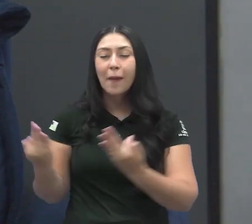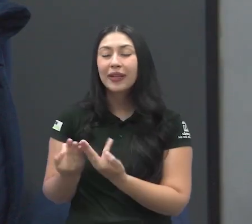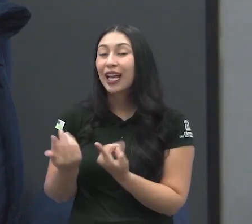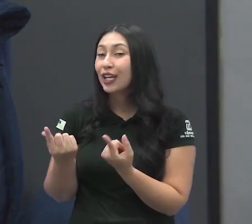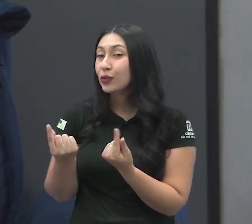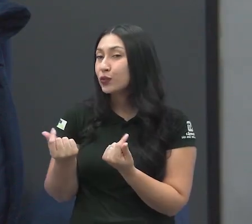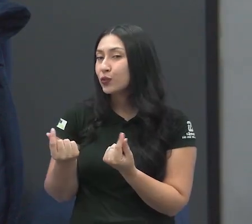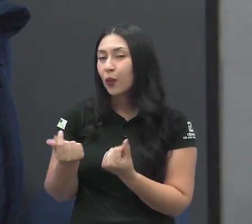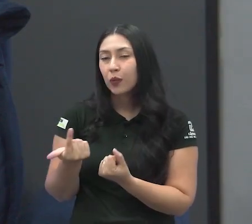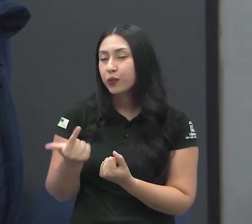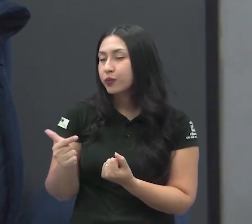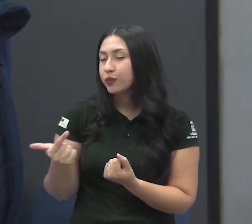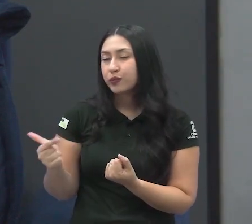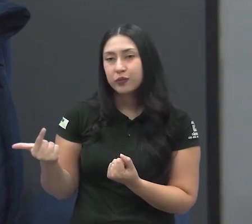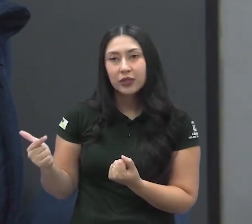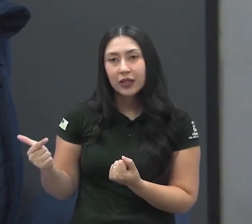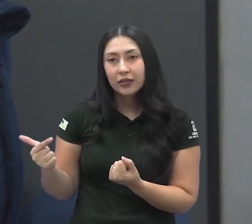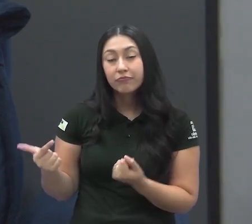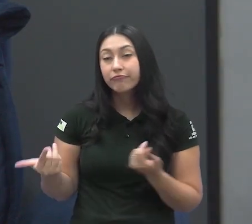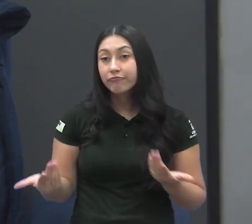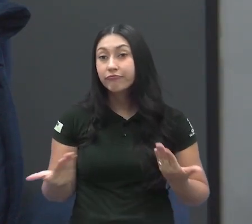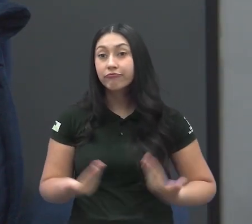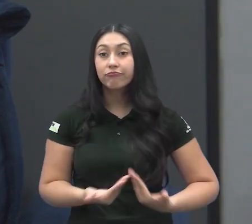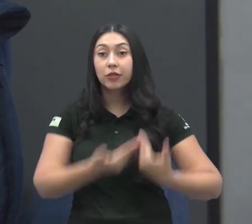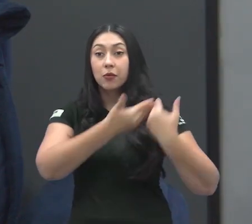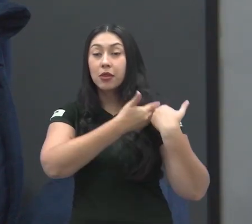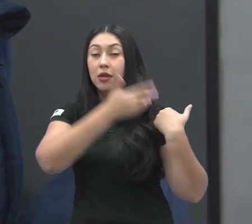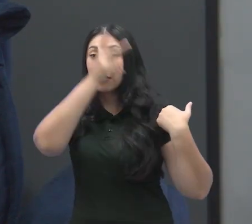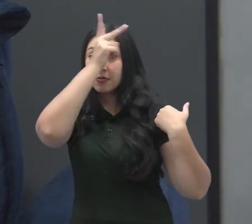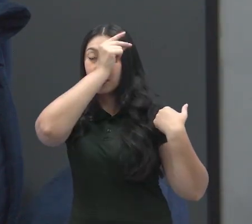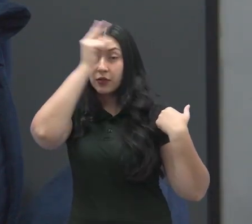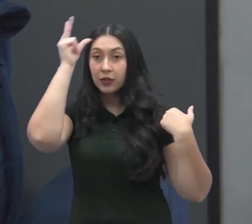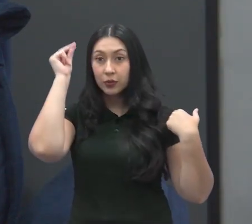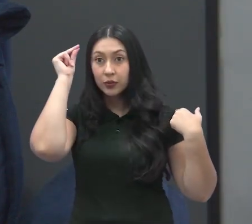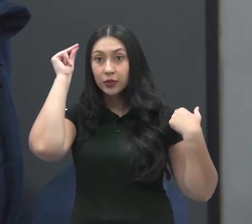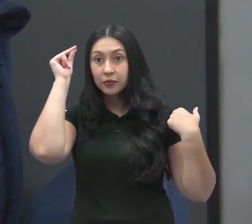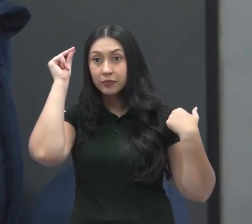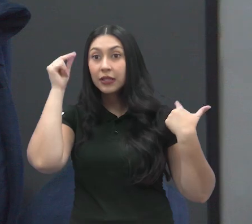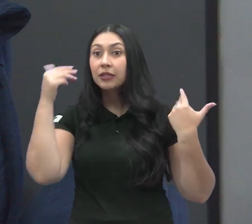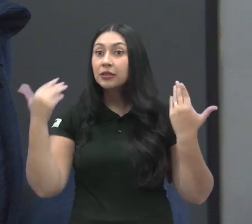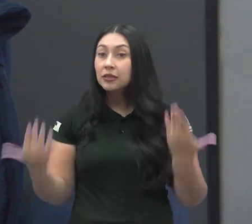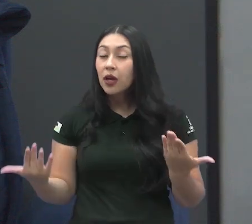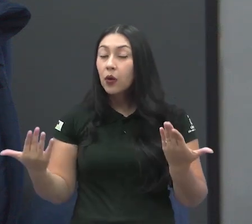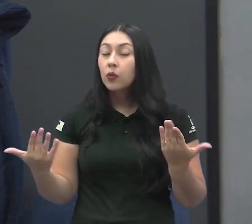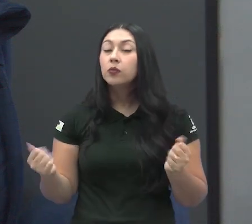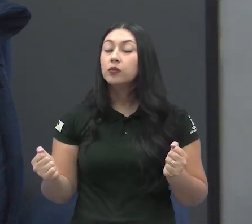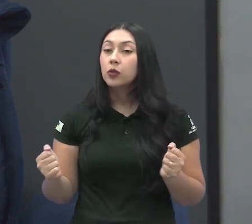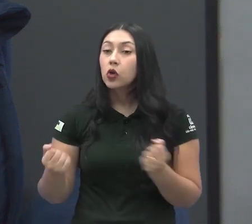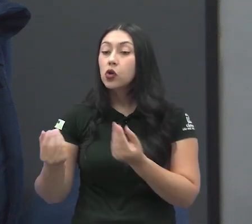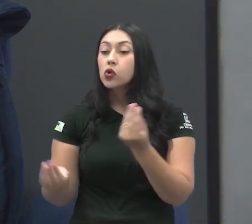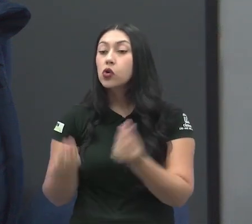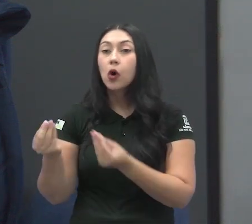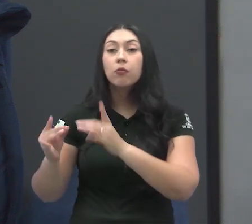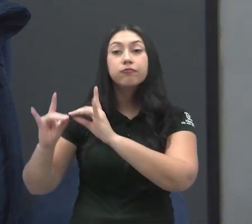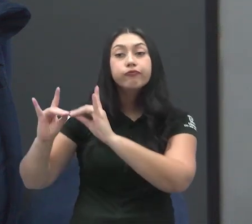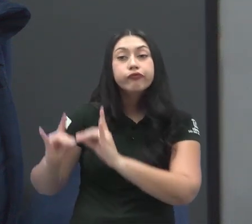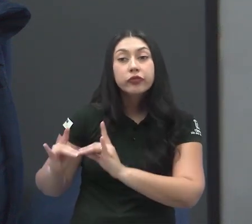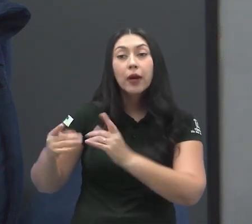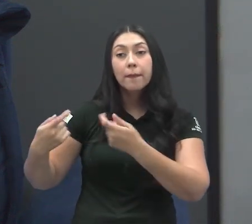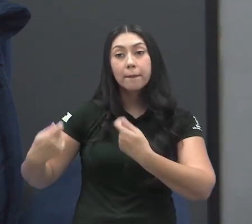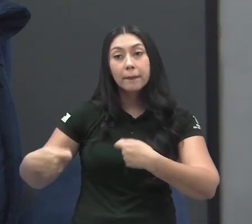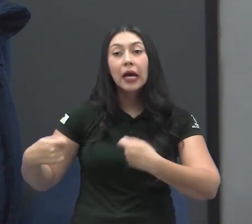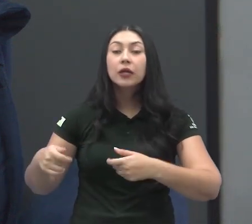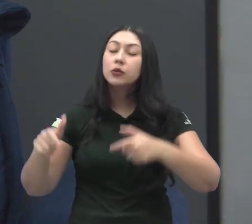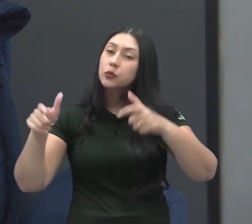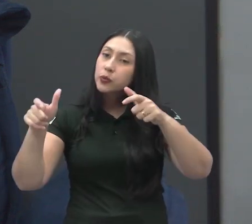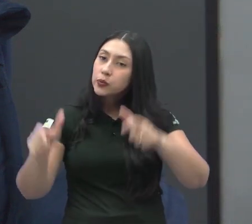não possam fazer o sepultamento, aí ficaria sob a responsabilidade da prefeitura. E a prefeitura, para fazer esse sepultamento, ela precisa